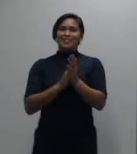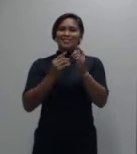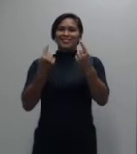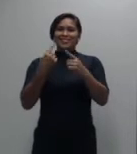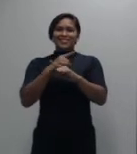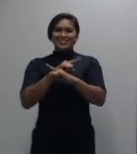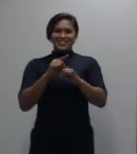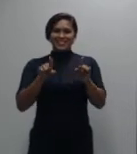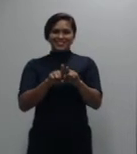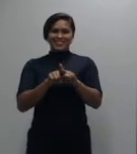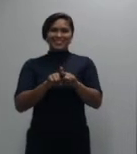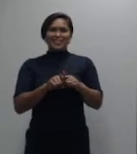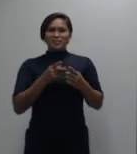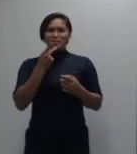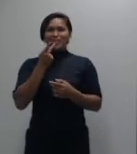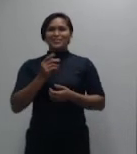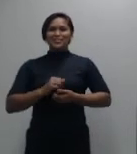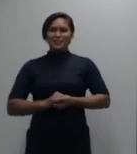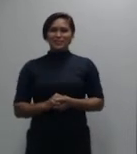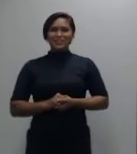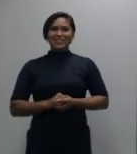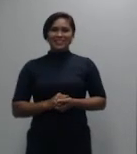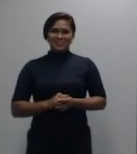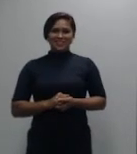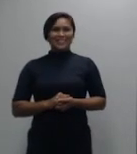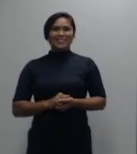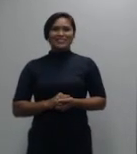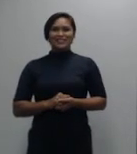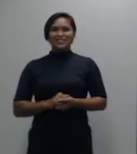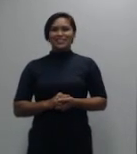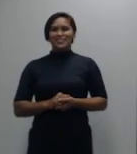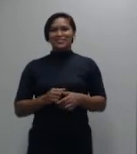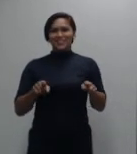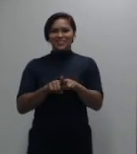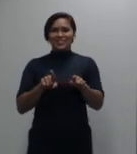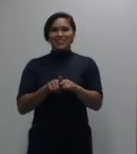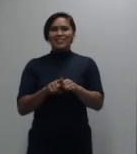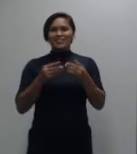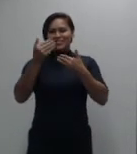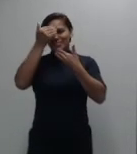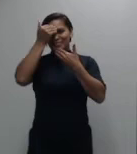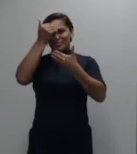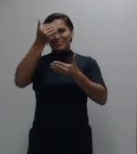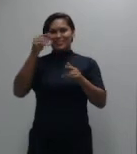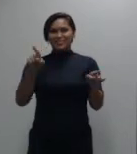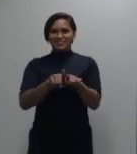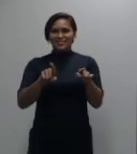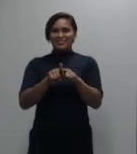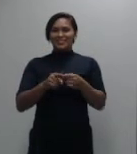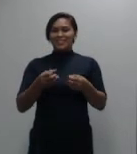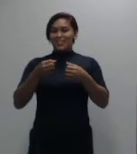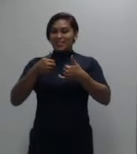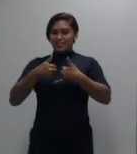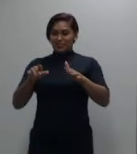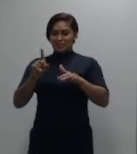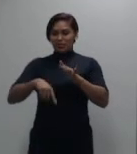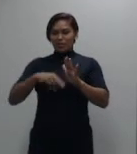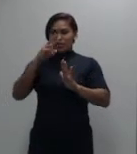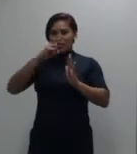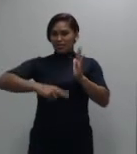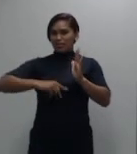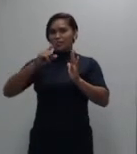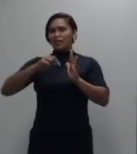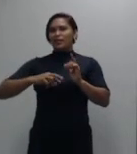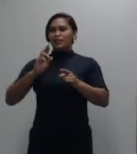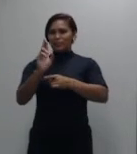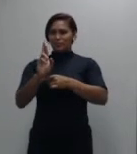por bate é dos meus clientes então agradeço a vossa excelência como todos pensaram a leitura do relatório concedo a